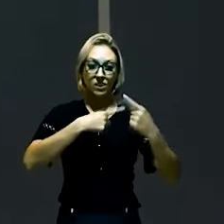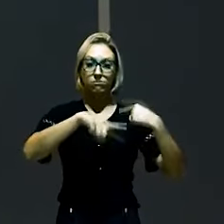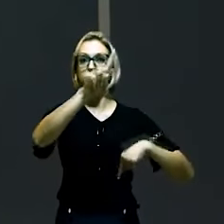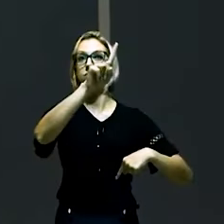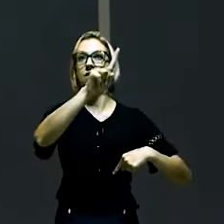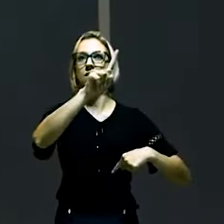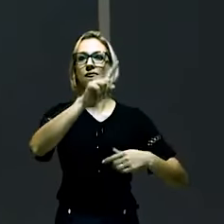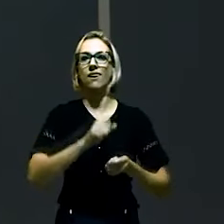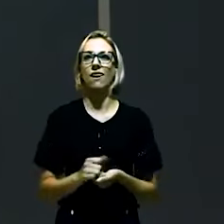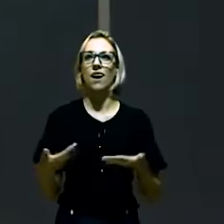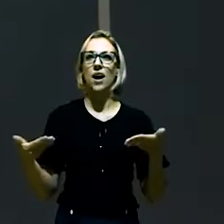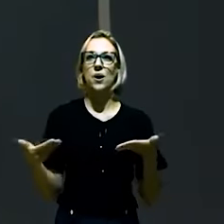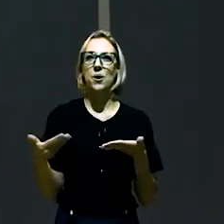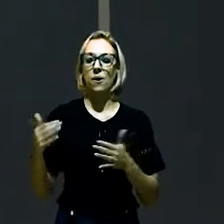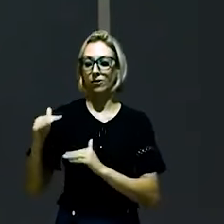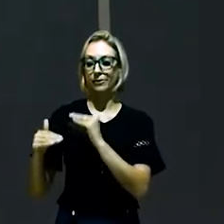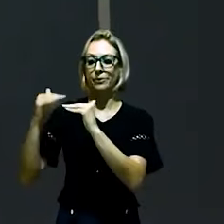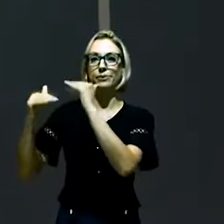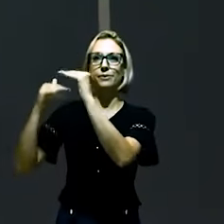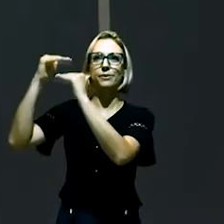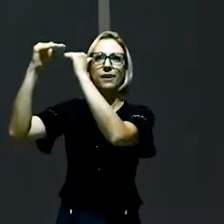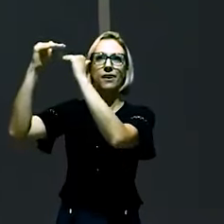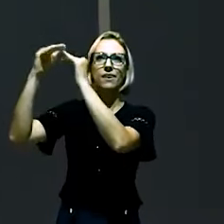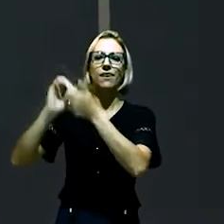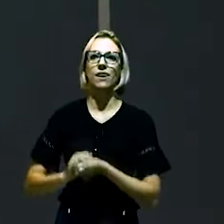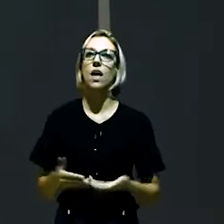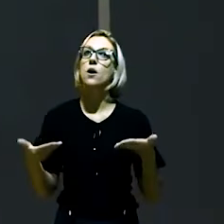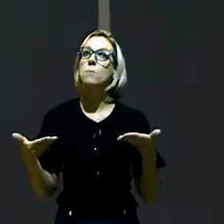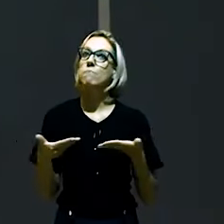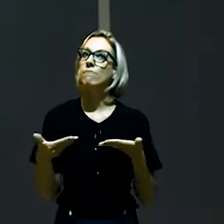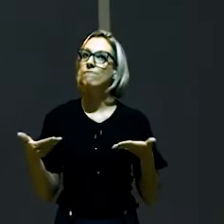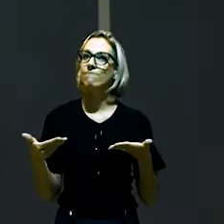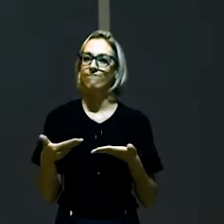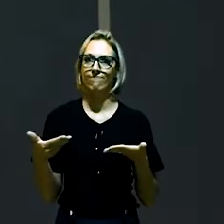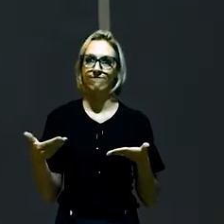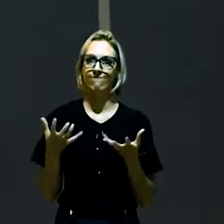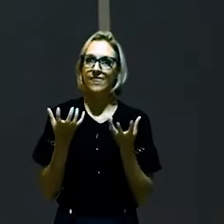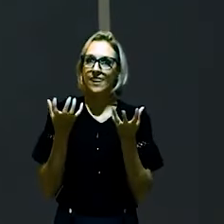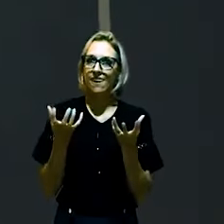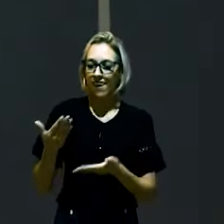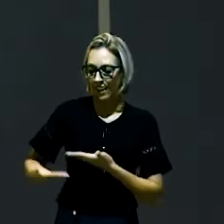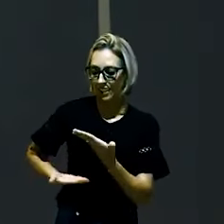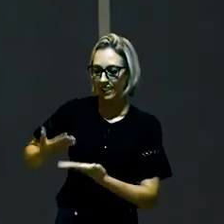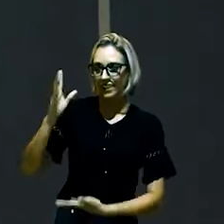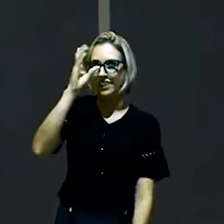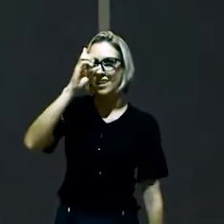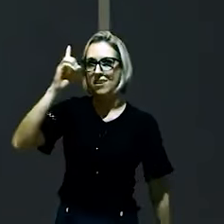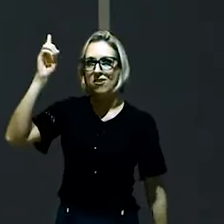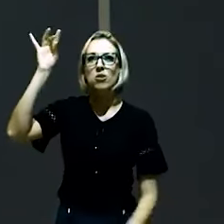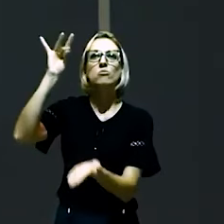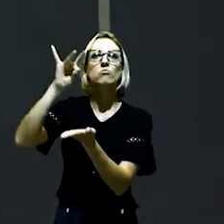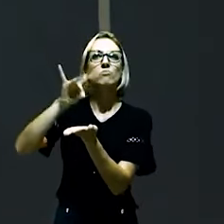Quer a partir de hoje, não é de segunda-feira não, é a partir de hoje, quer servir a Deus de